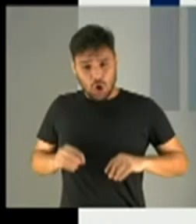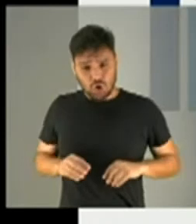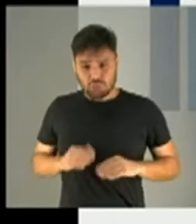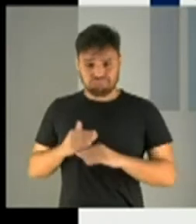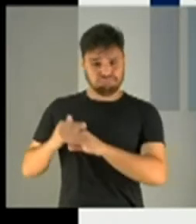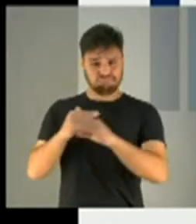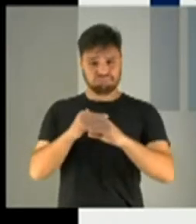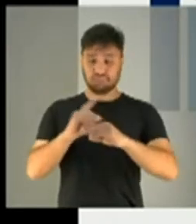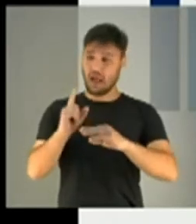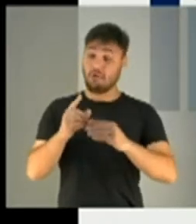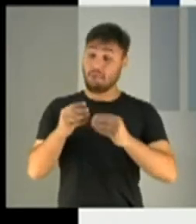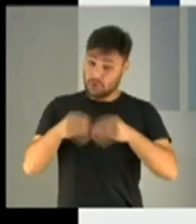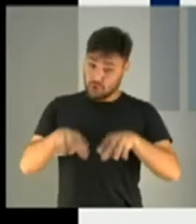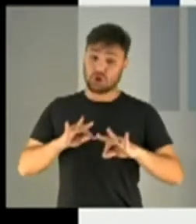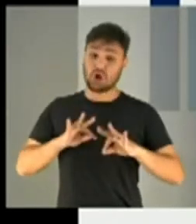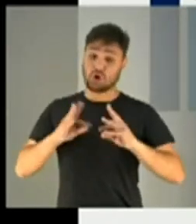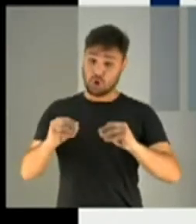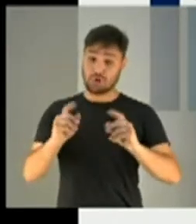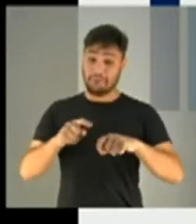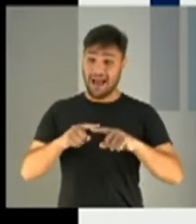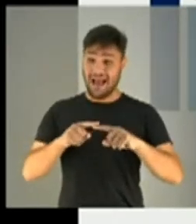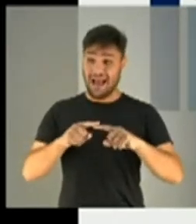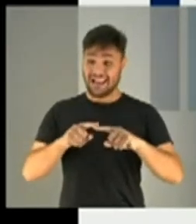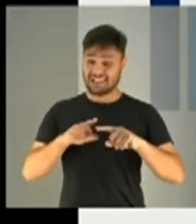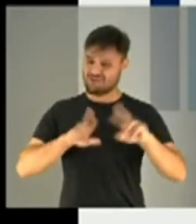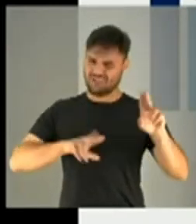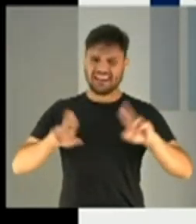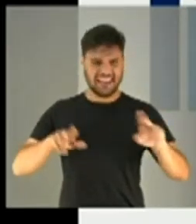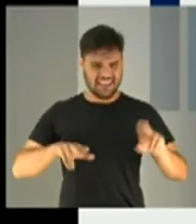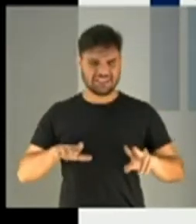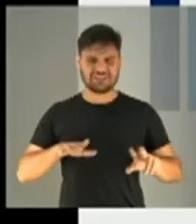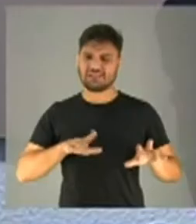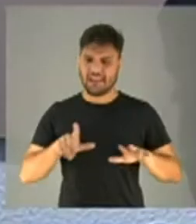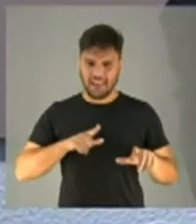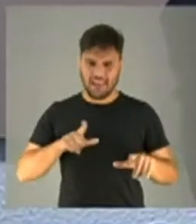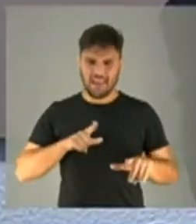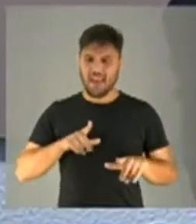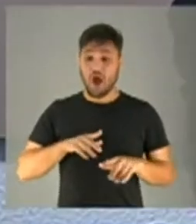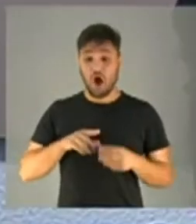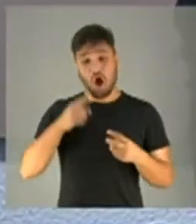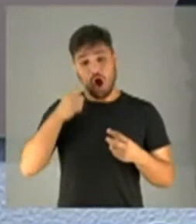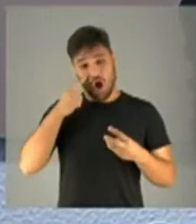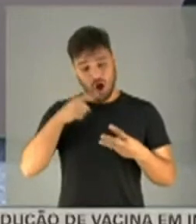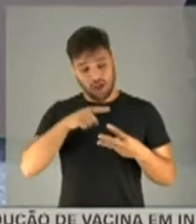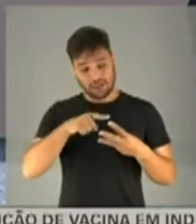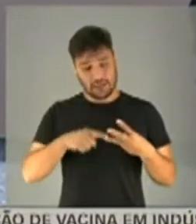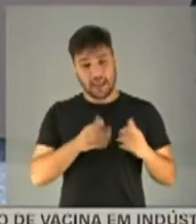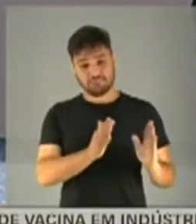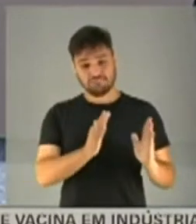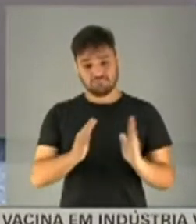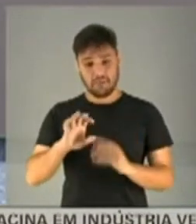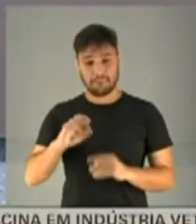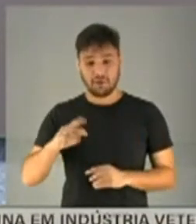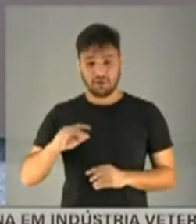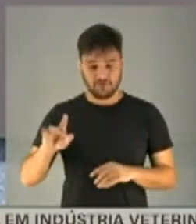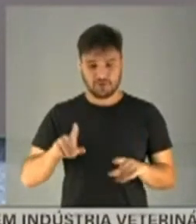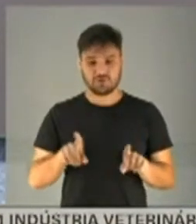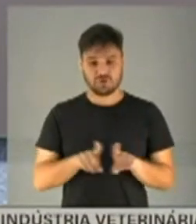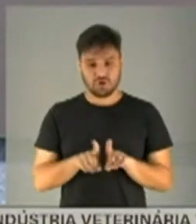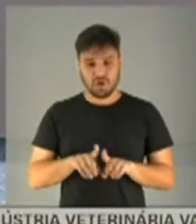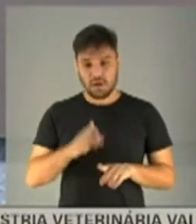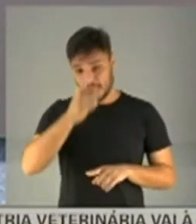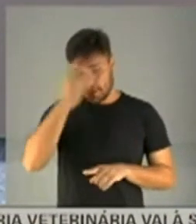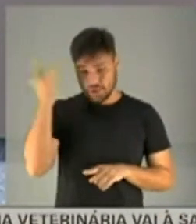pode até afetar a todos, mas em intensidades muito diferentes. Em todas as 3 fases do EpiCovid, as pessoas